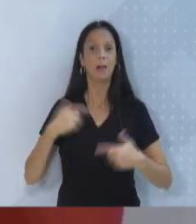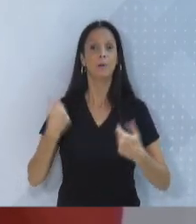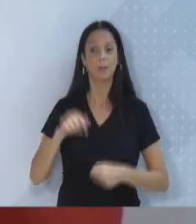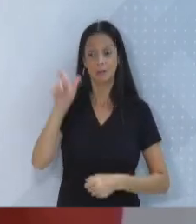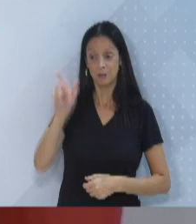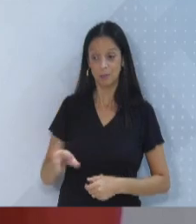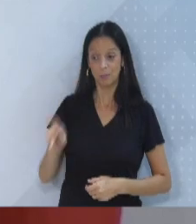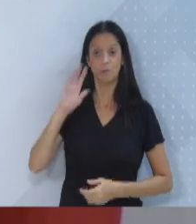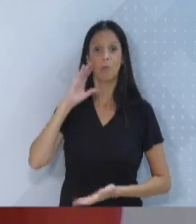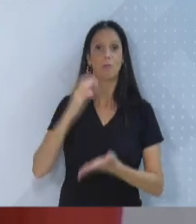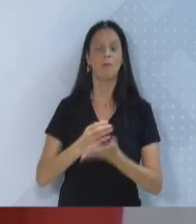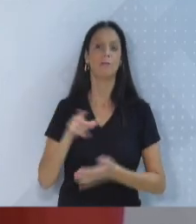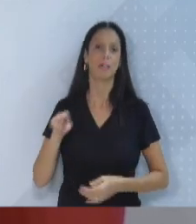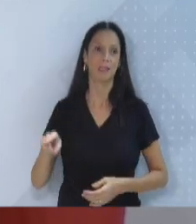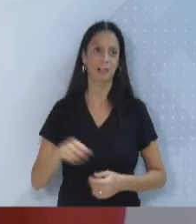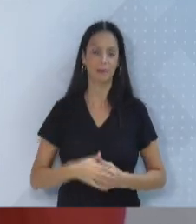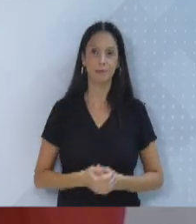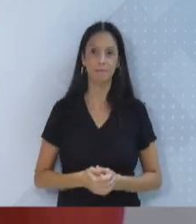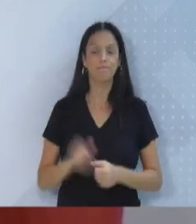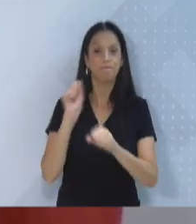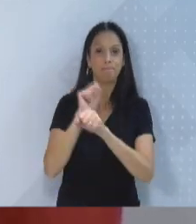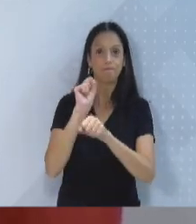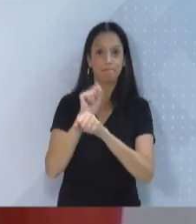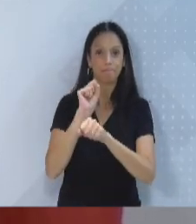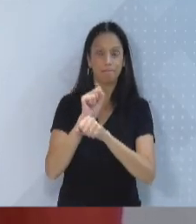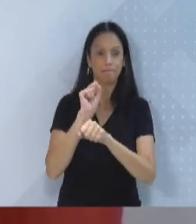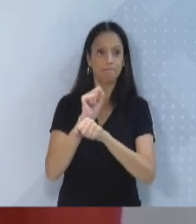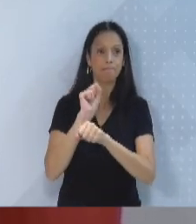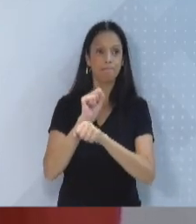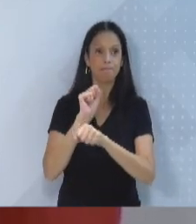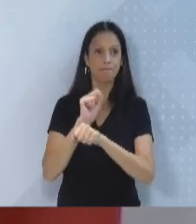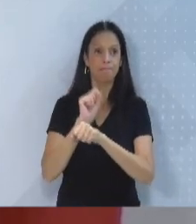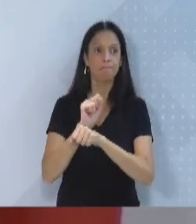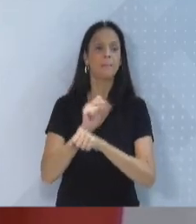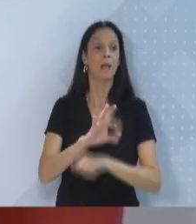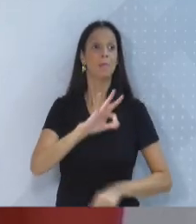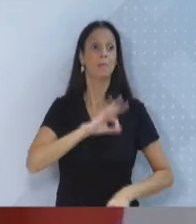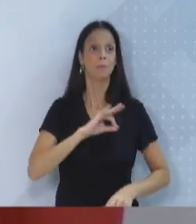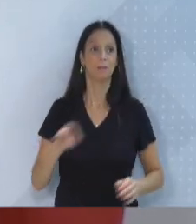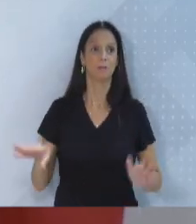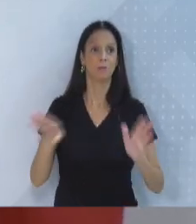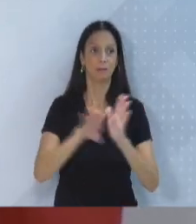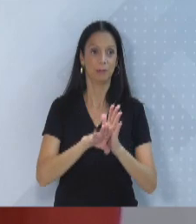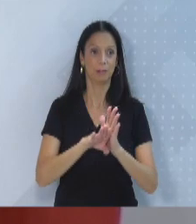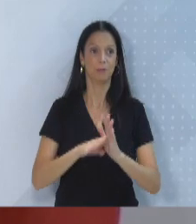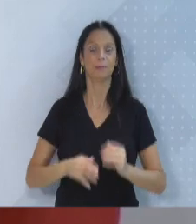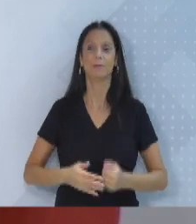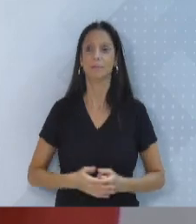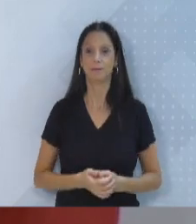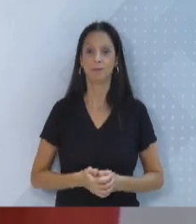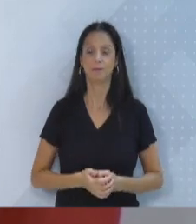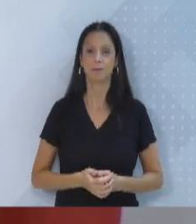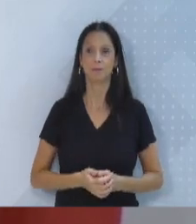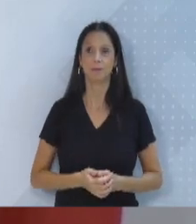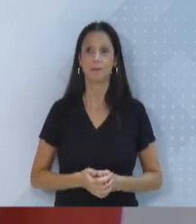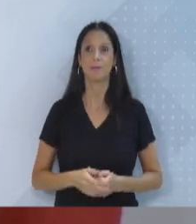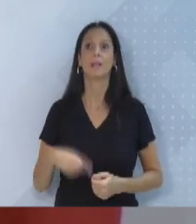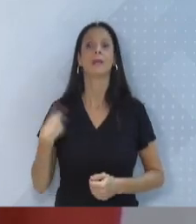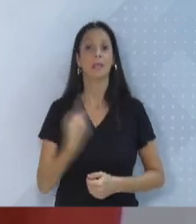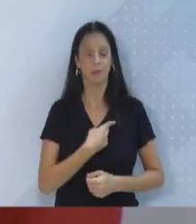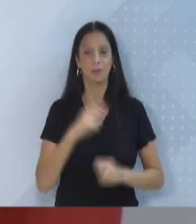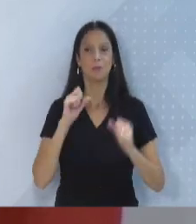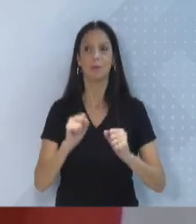professor. Para esperar a polícia chegar. E podermos estar de